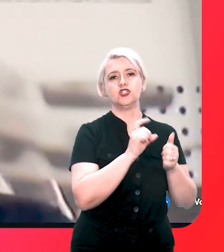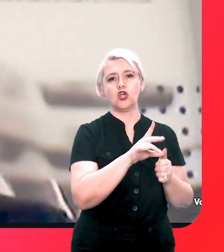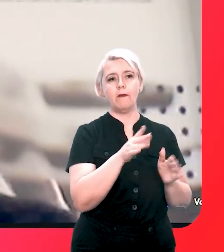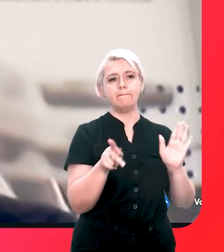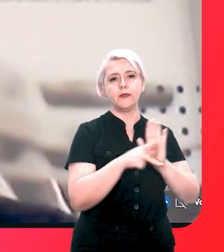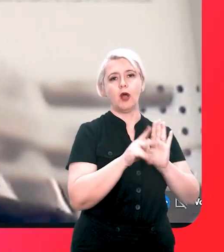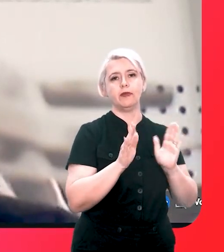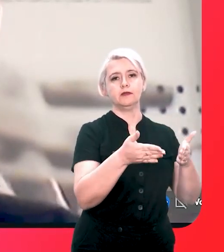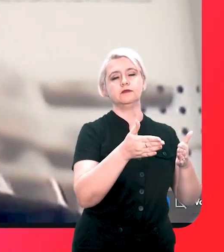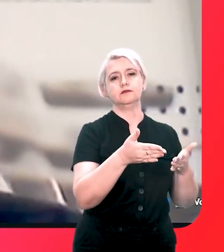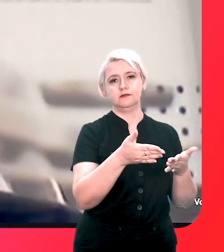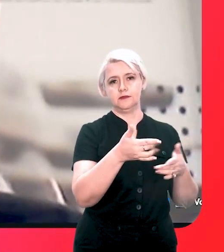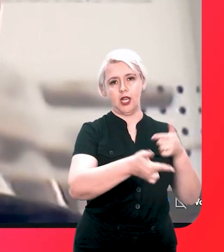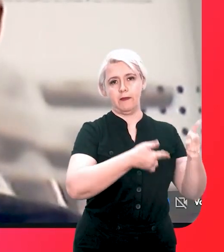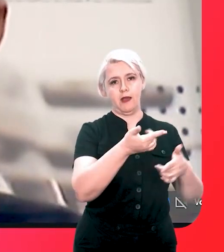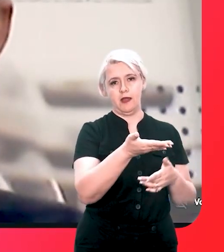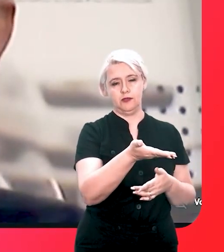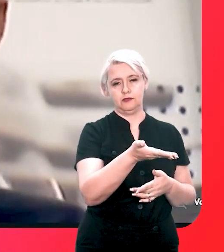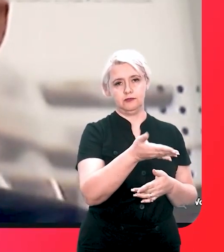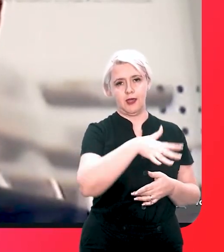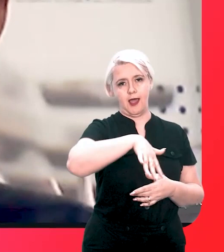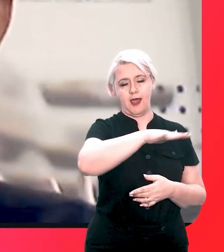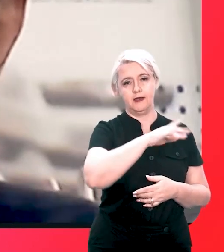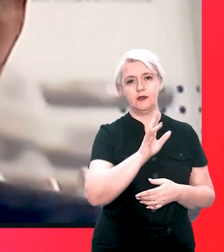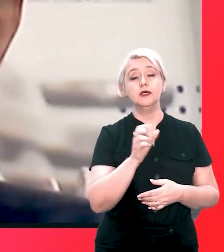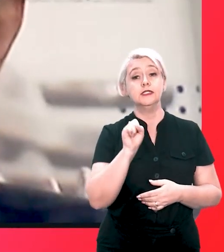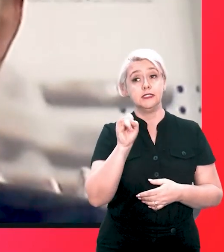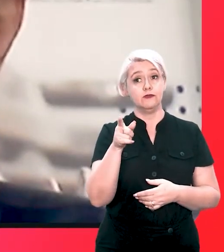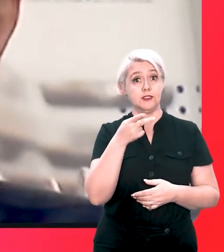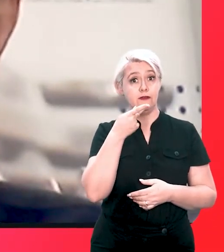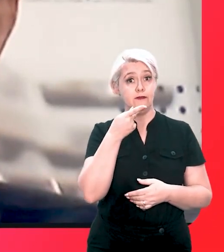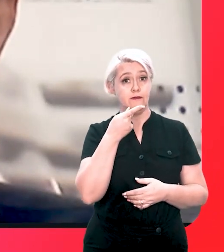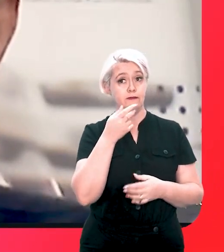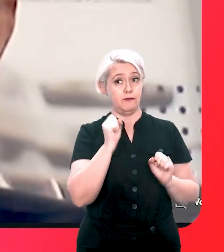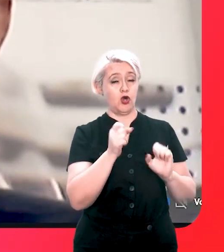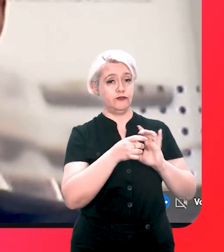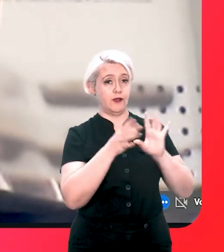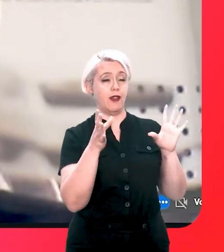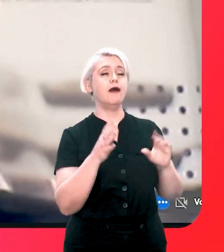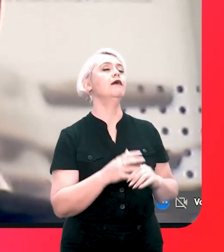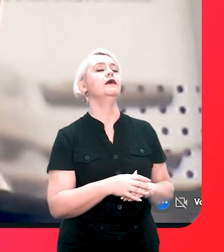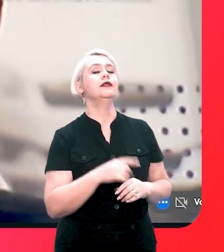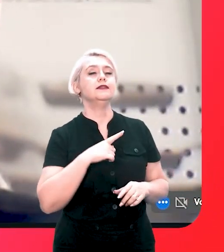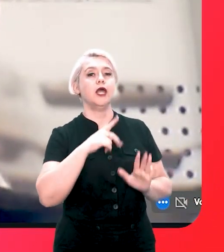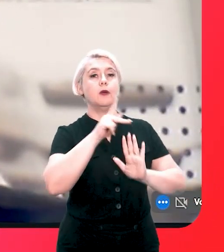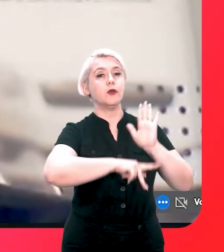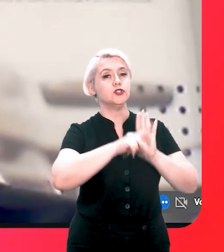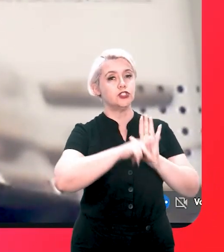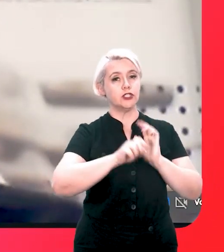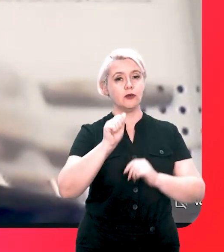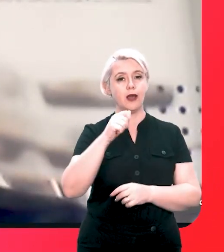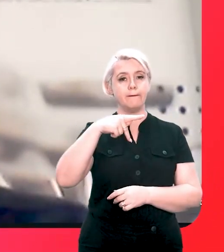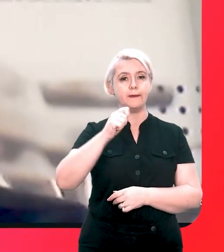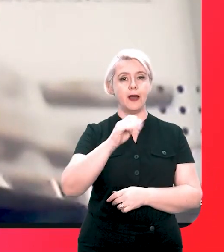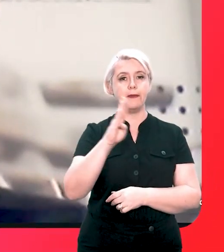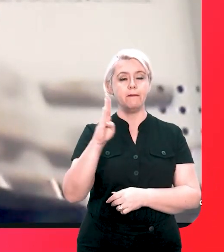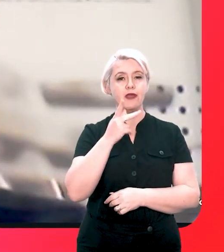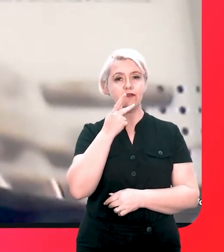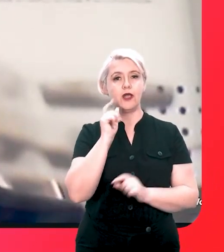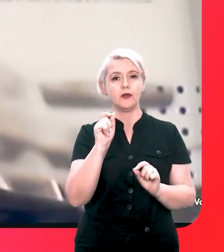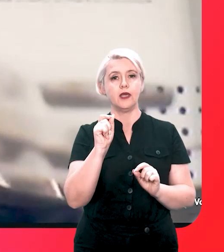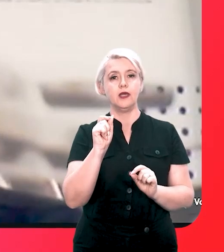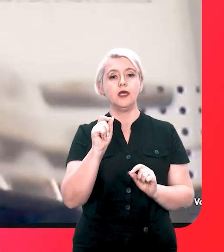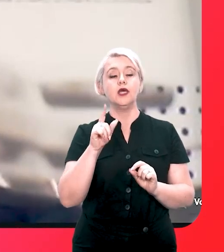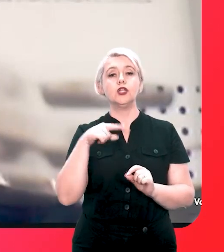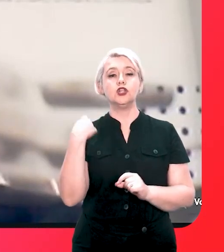temos se tu me permitir, eu tenho um projeto que a PABB faz assim que eu acho fantástico. Nós chamamos